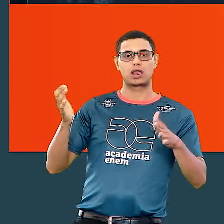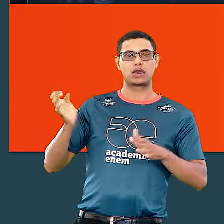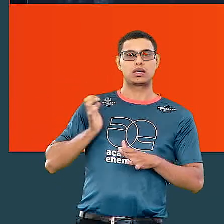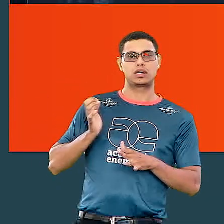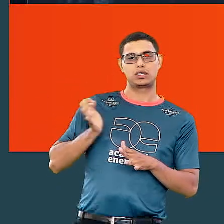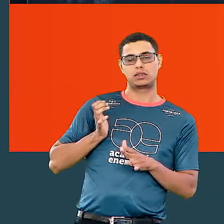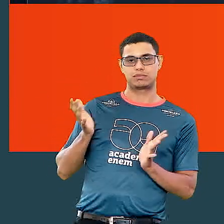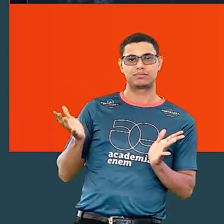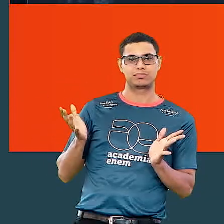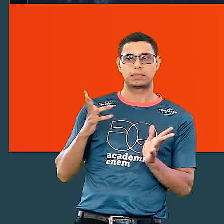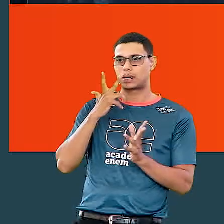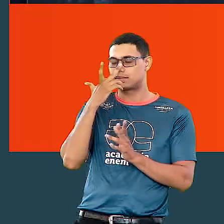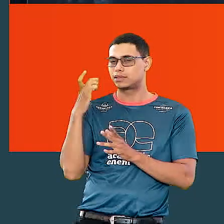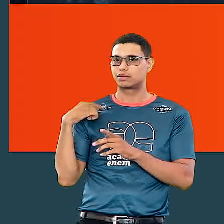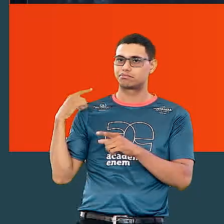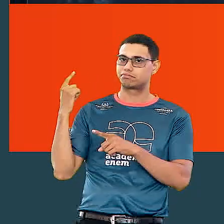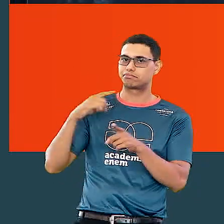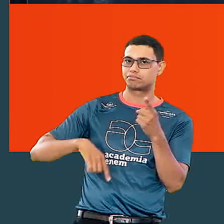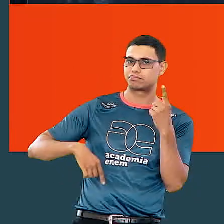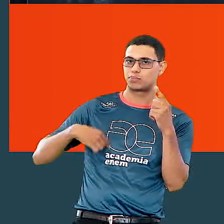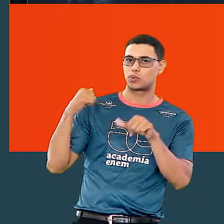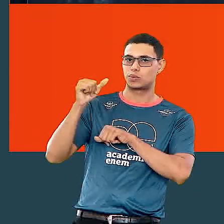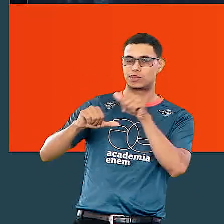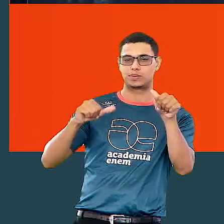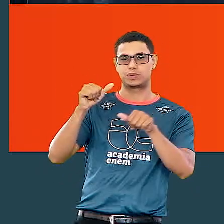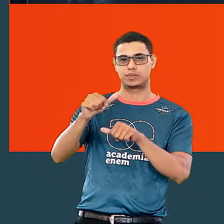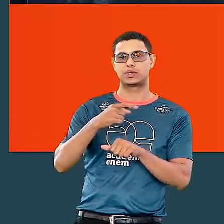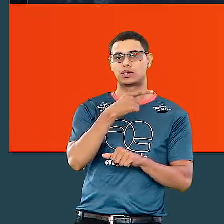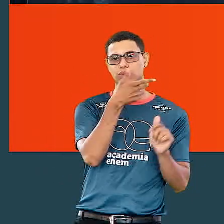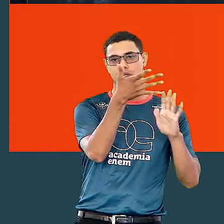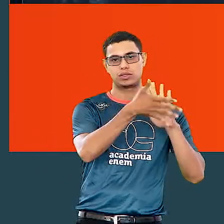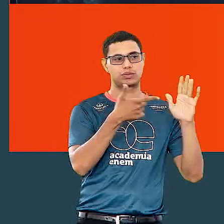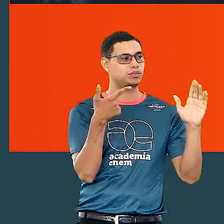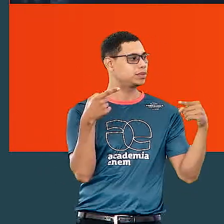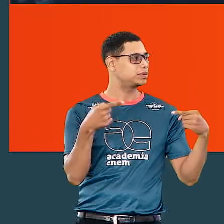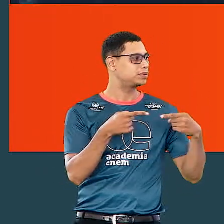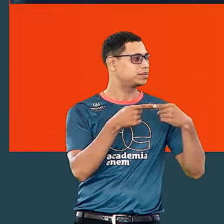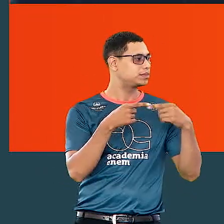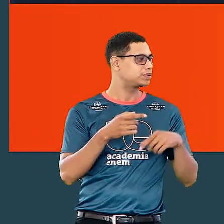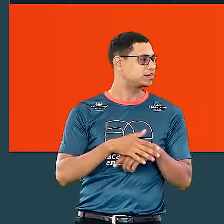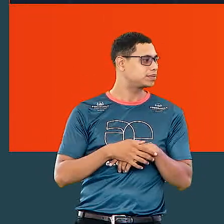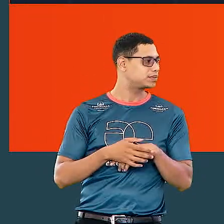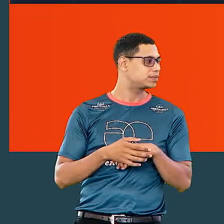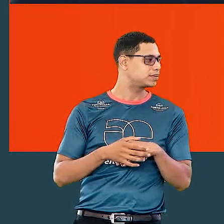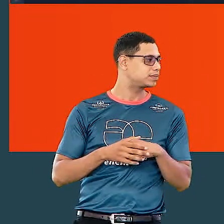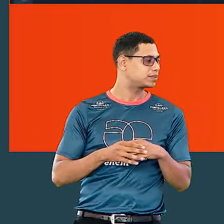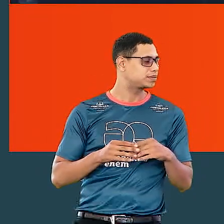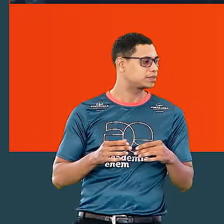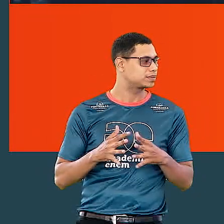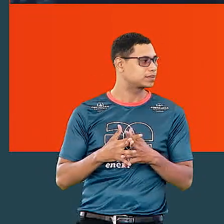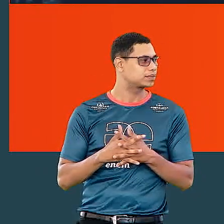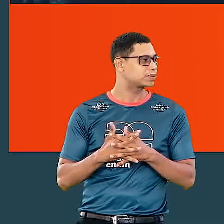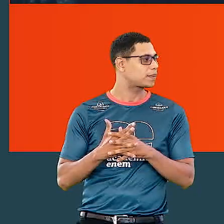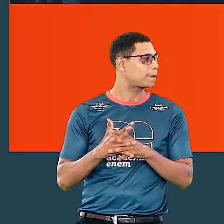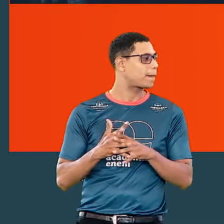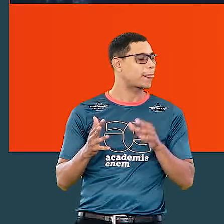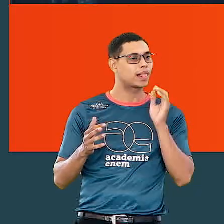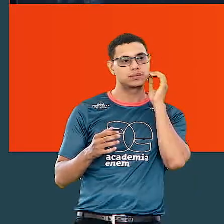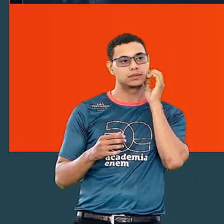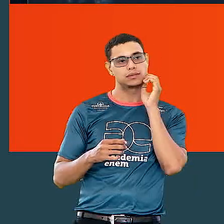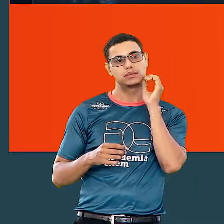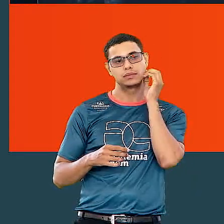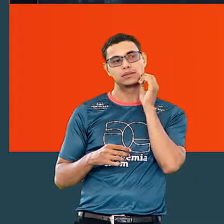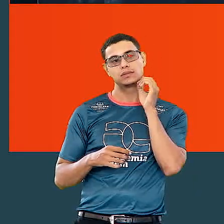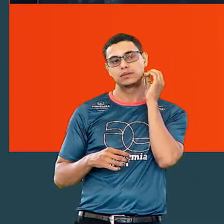com isso. Então é disso que o texto está tratando. Beleza? Com aguinha? Daqui a pouco. Muito obrigado, viu? Aí vamos, ó. O